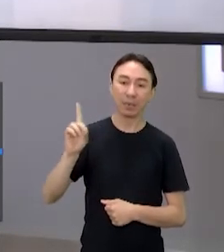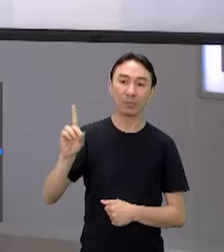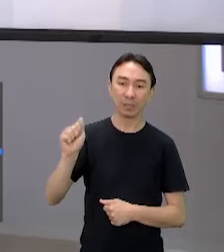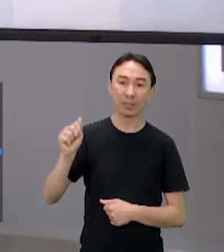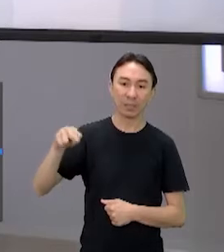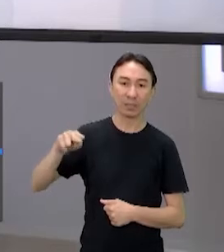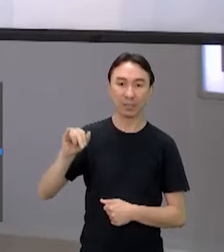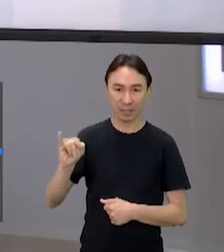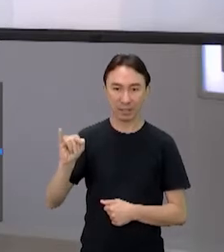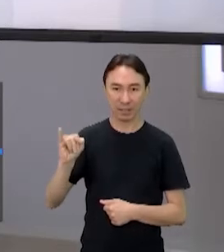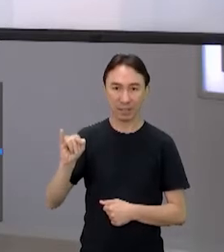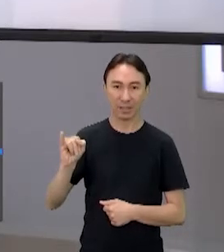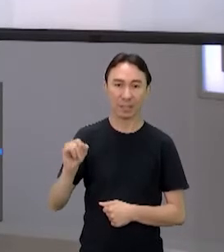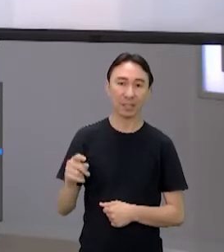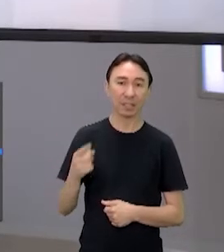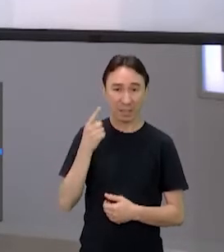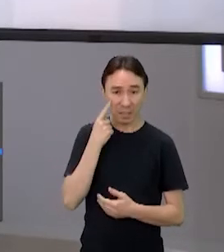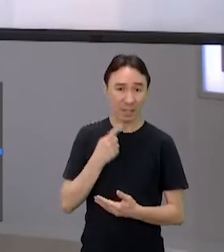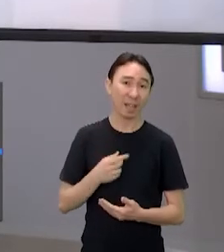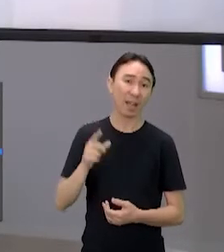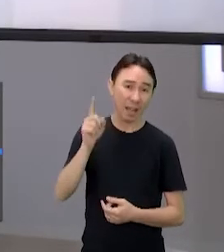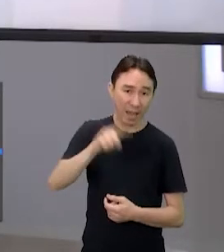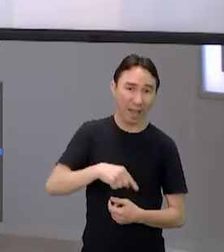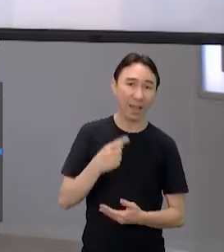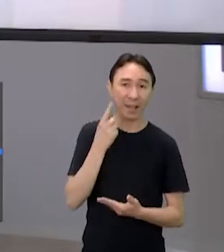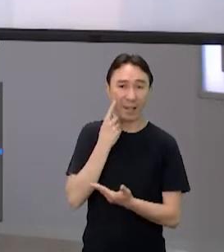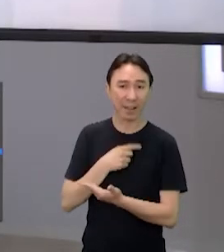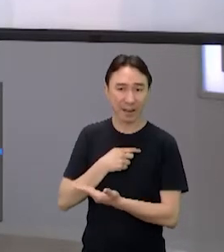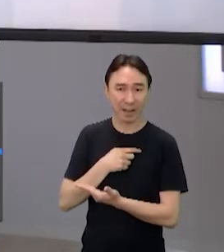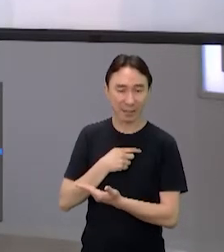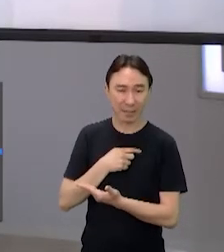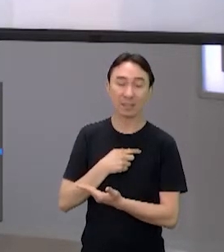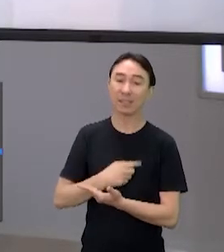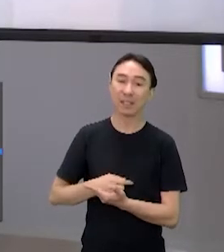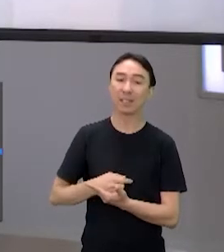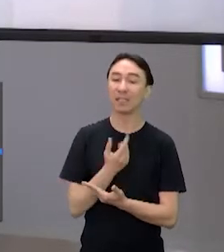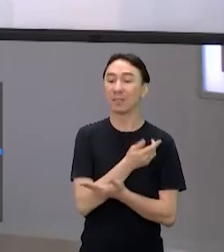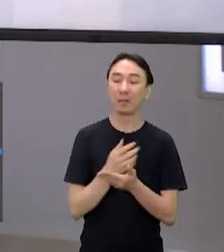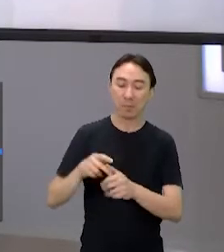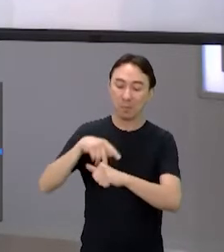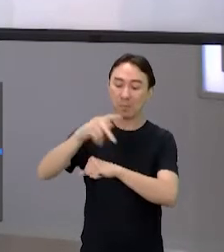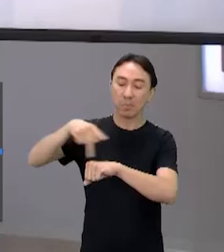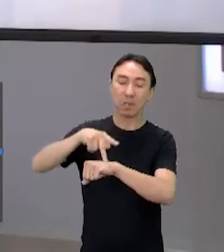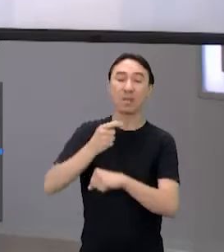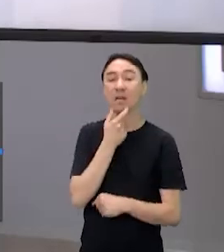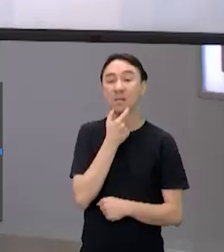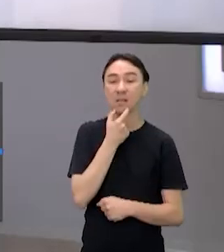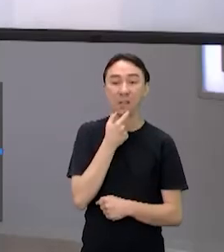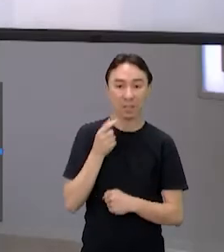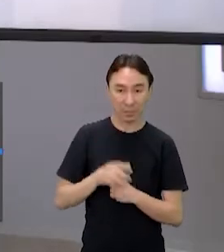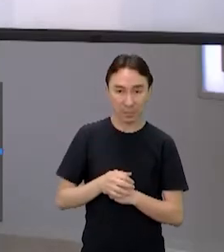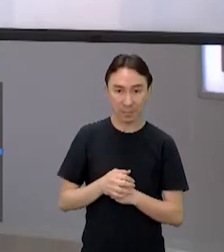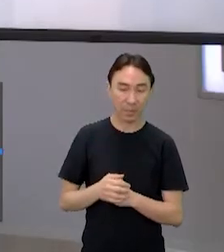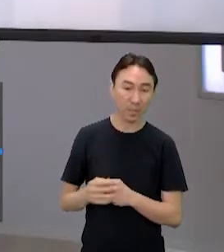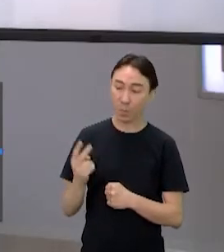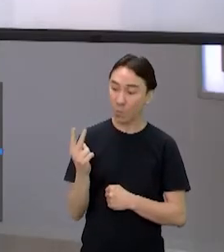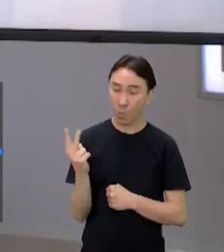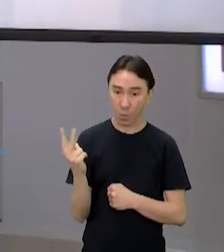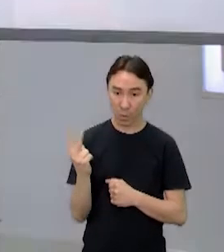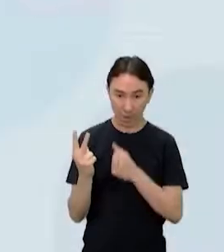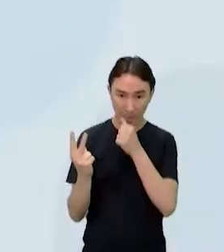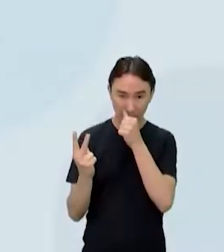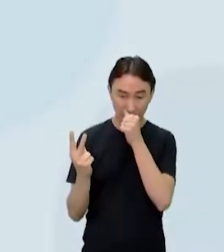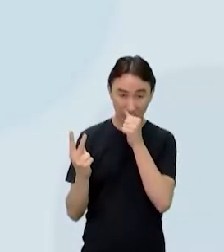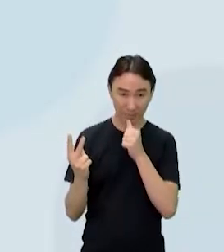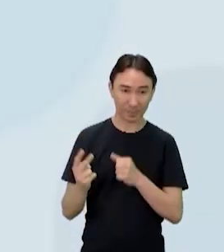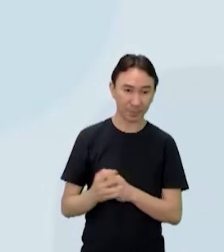Haldane, que está aparecendo aí na foto para vocês, ele era inglês. E aí, né, os dois, também se vocês colocarem aí na